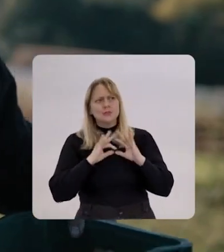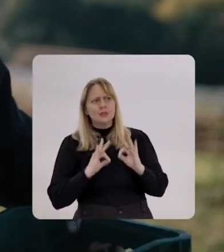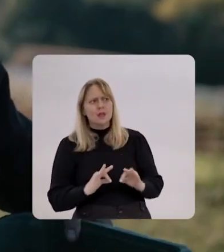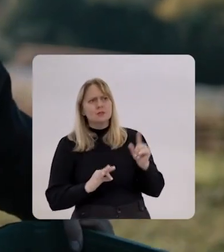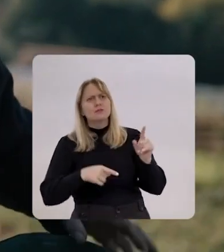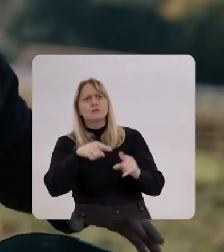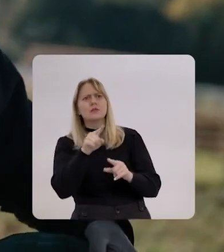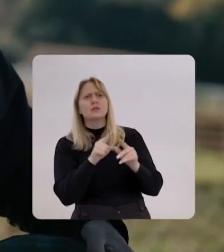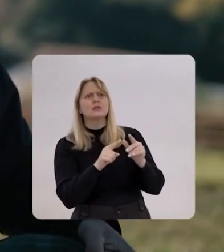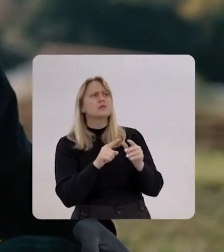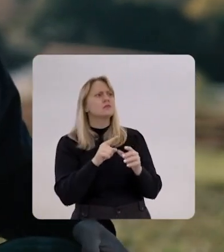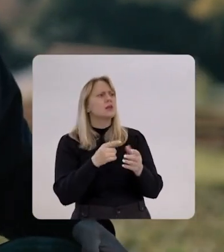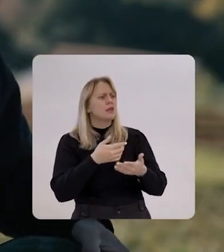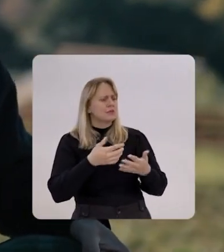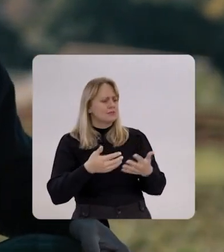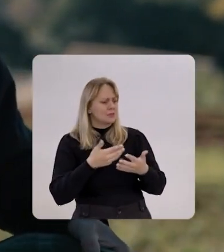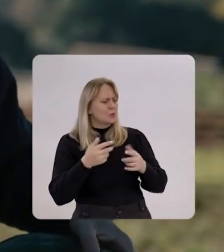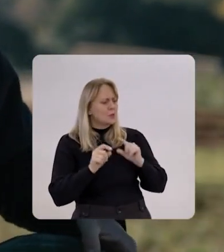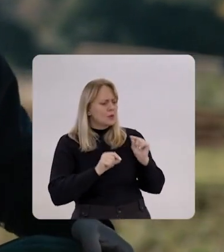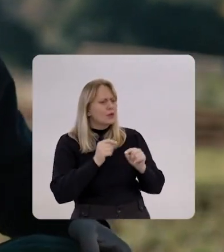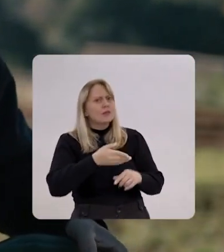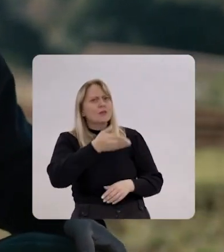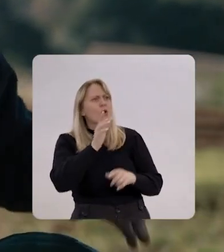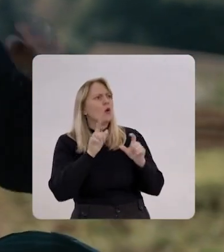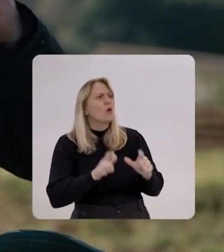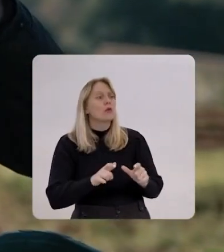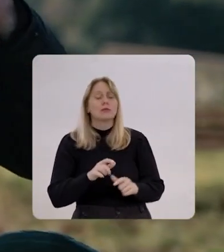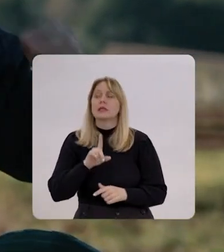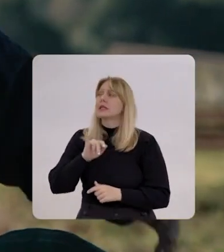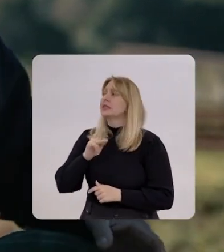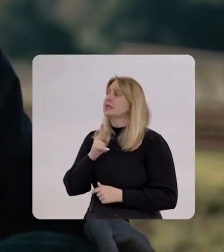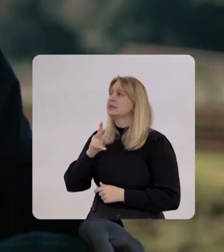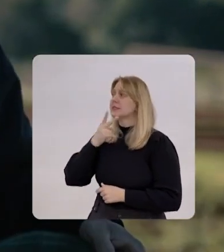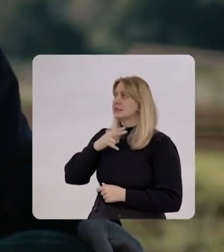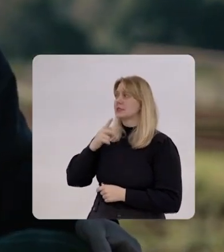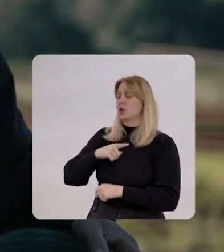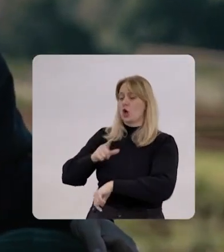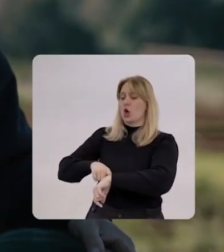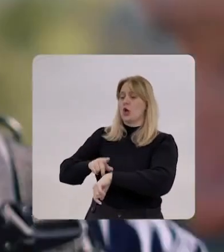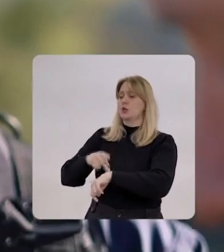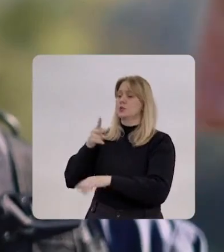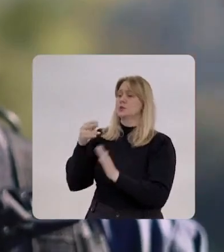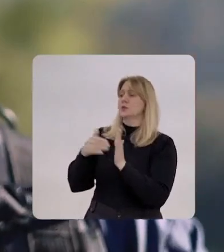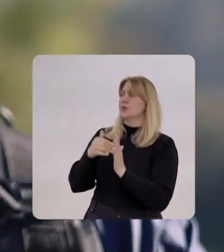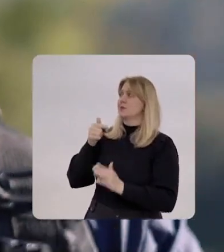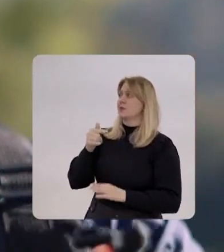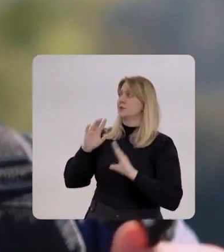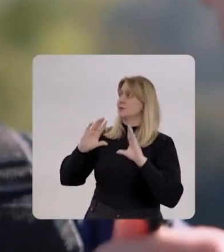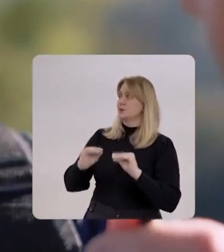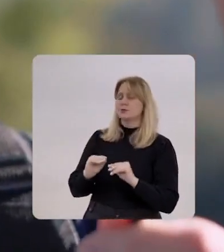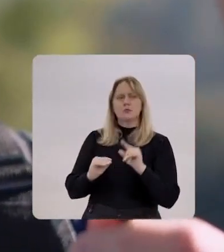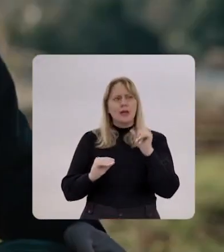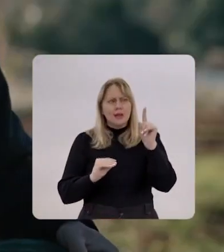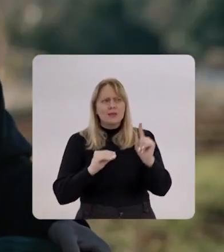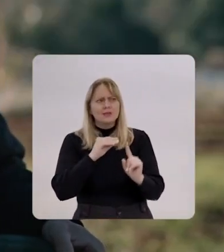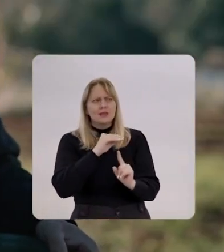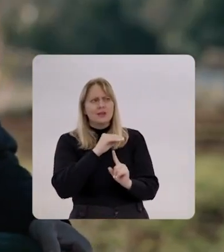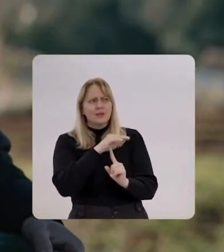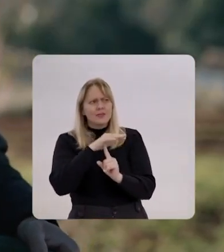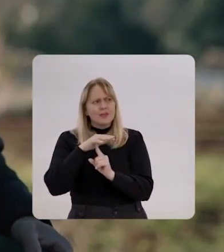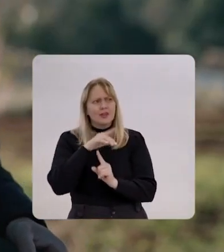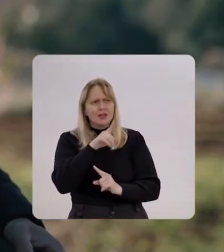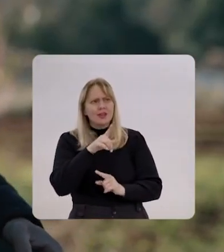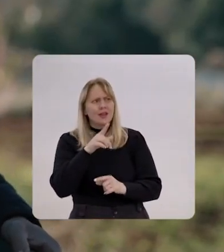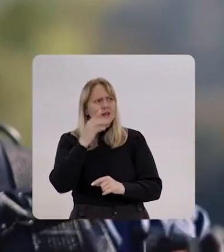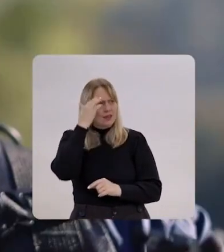aí? Essas verduras eu colhi hoje de manhã, eu tô levando hoje à tarde na feira de Linha Santa Cruz, onde eu tenho o horário das 2 às 7 horas da noite. Essa é a feira que a Helena fez, isso? Isso aí, ela é